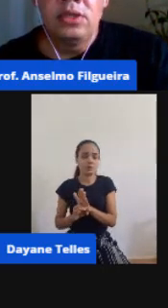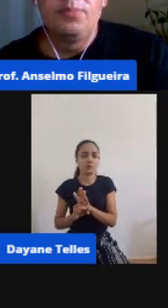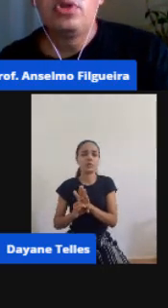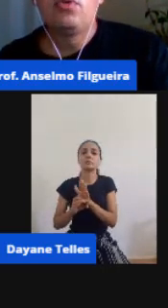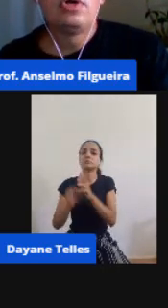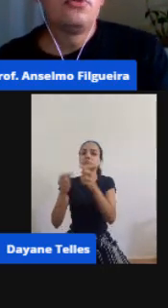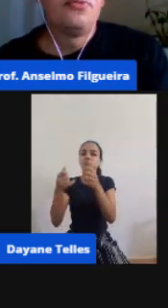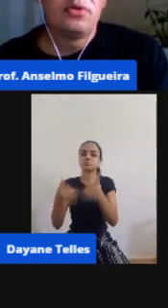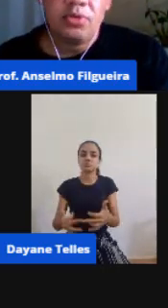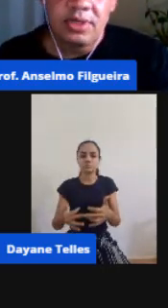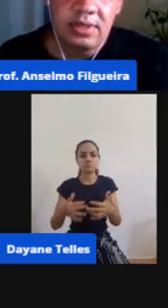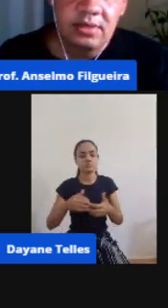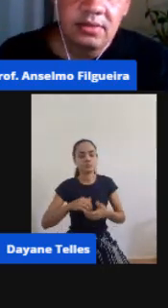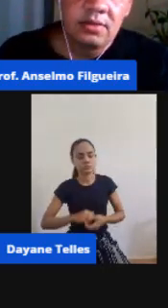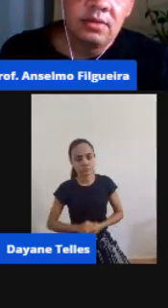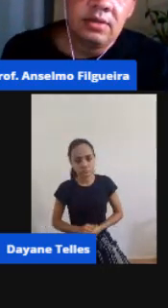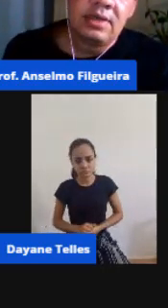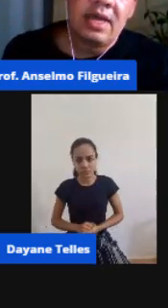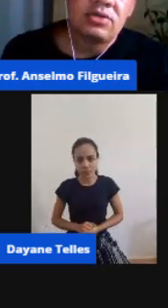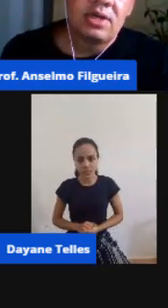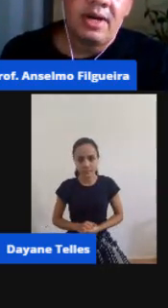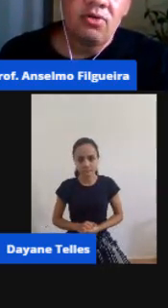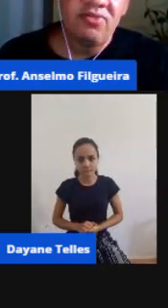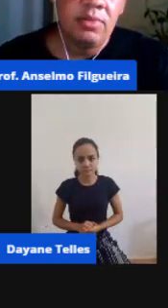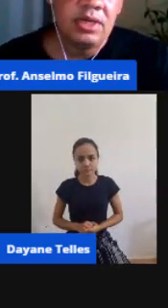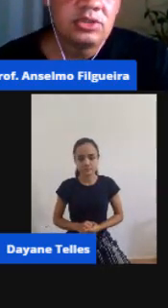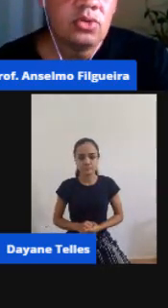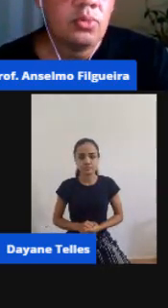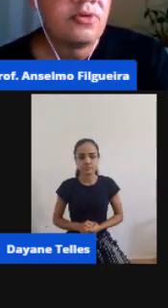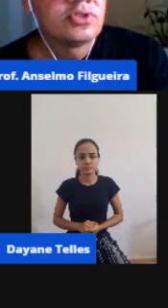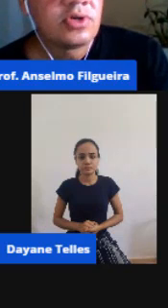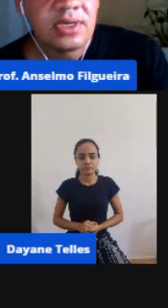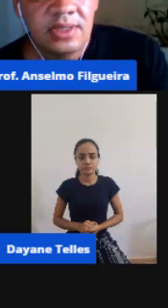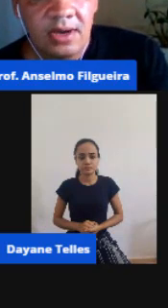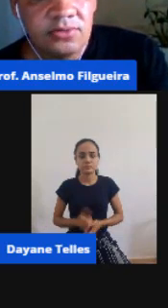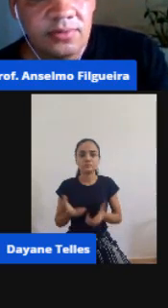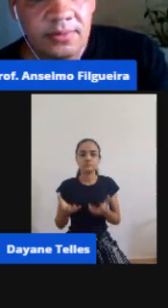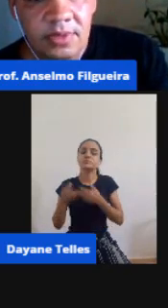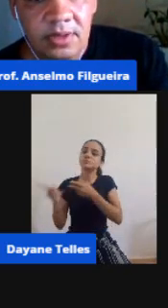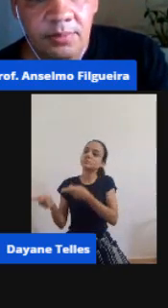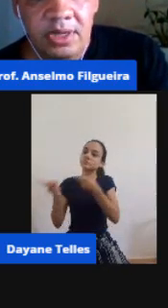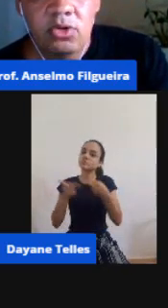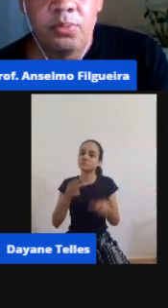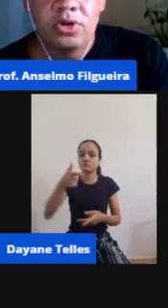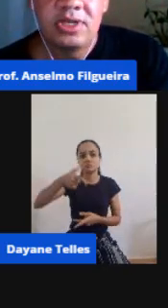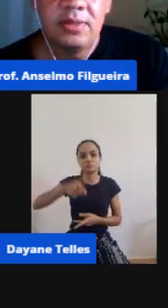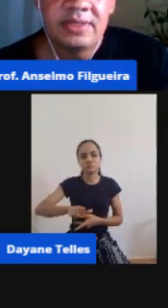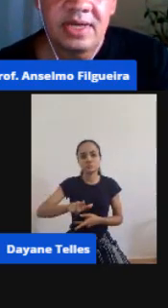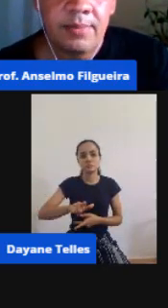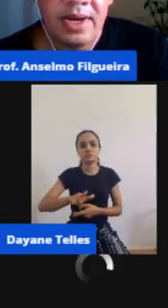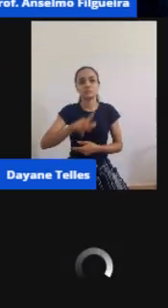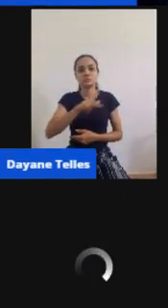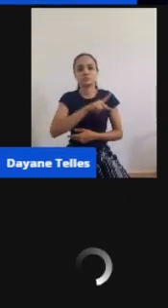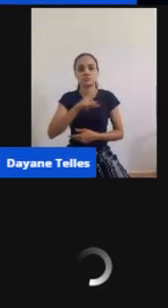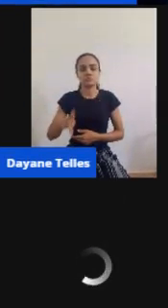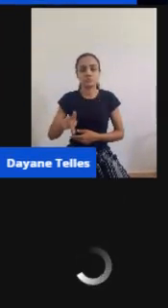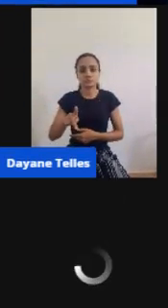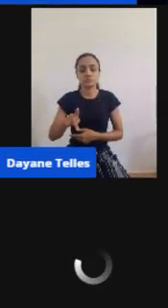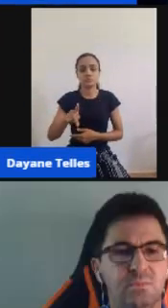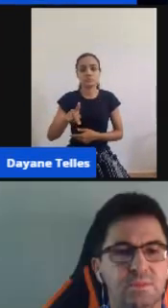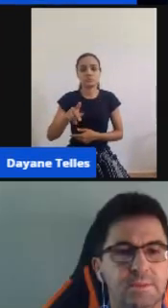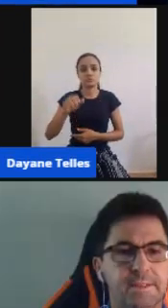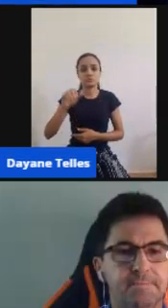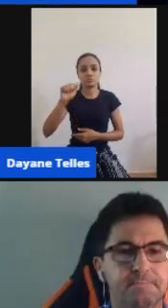Bem, e por enquanto eu fico por aqui. E quero chamar novamente o professor Aguinaldo, para que eu possa lhe passar a palavra.